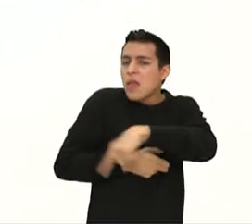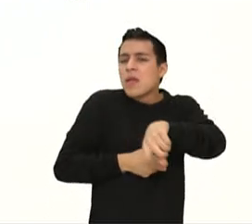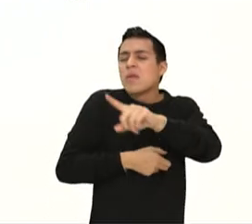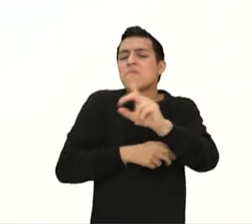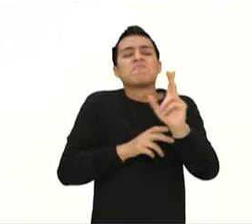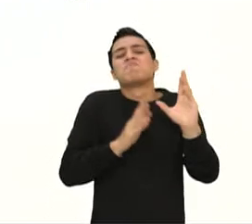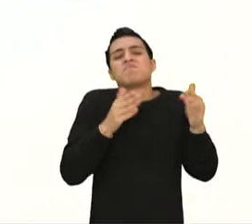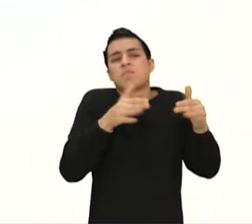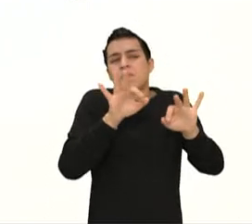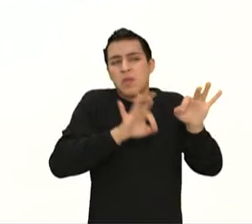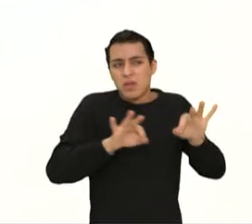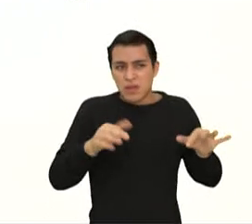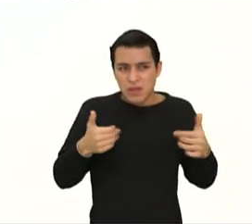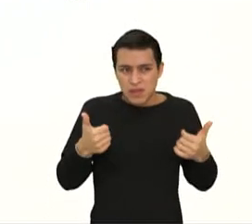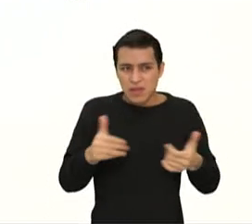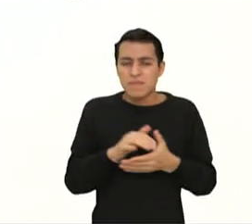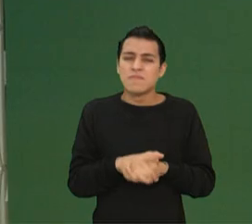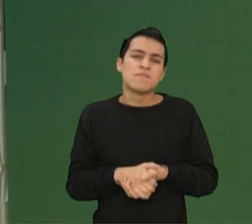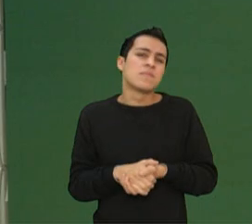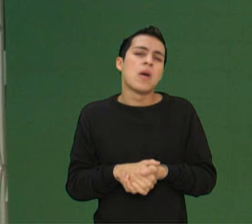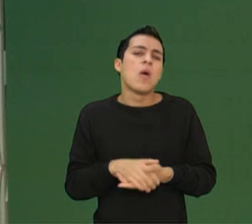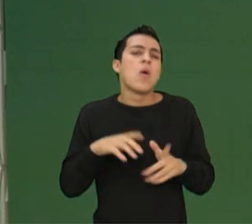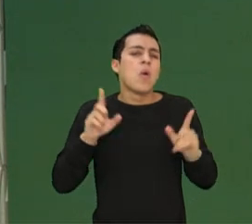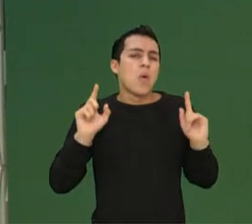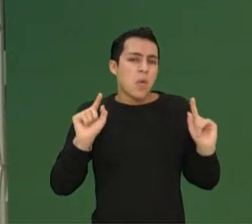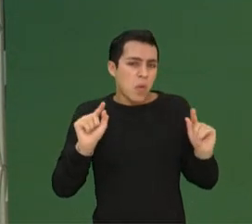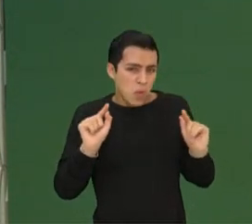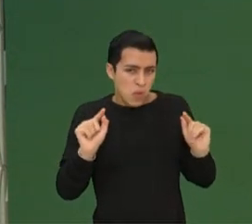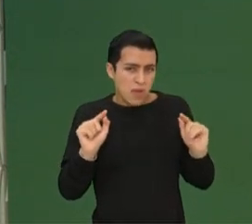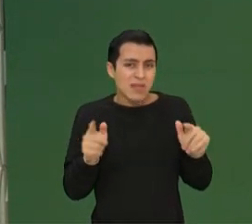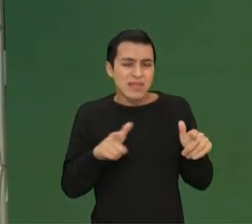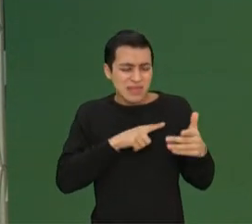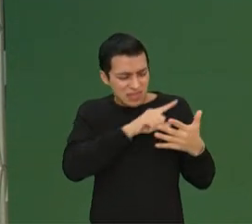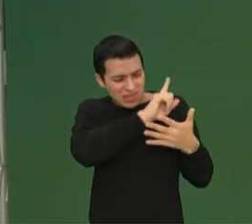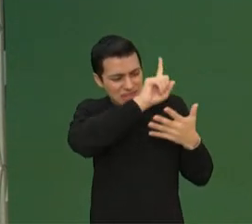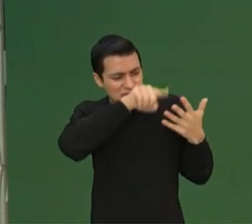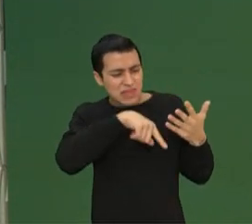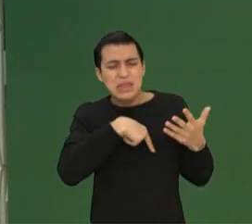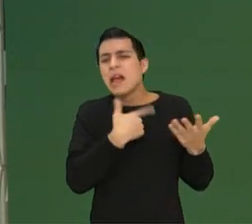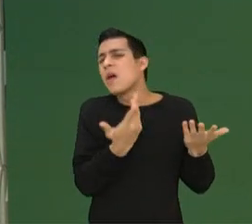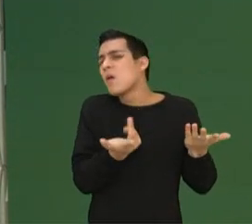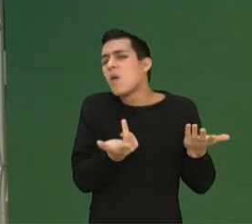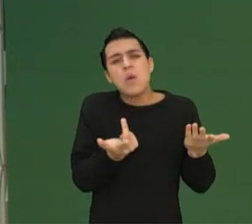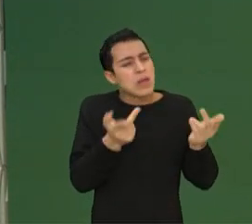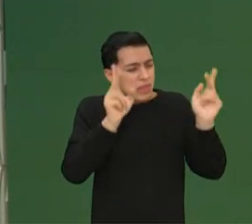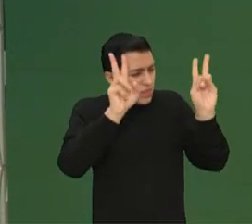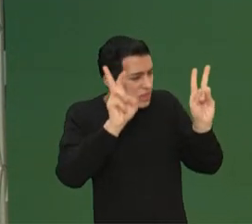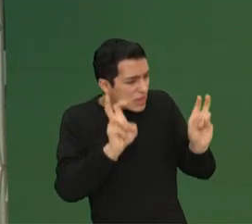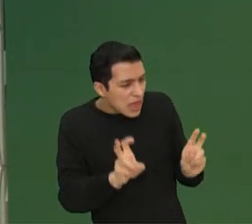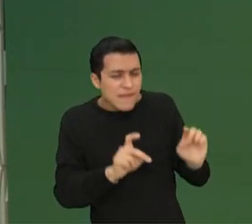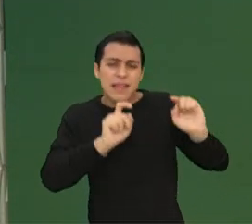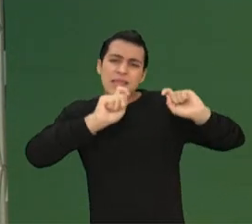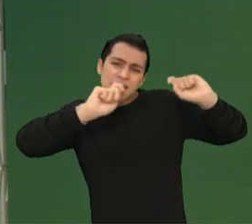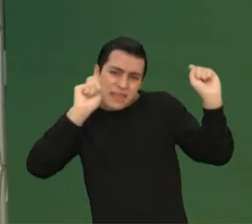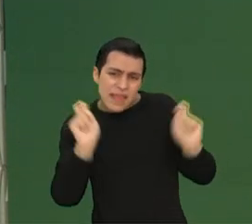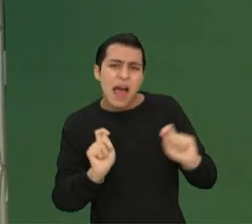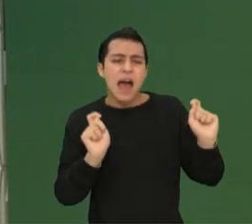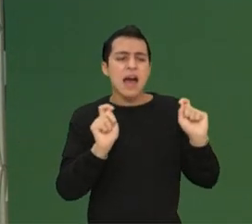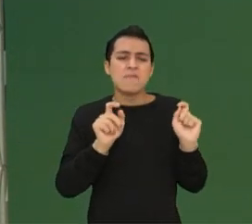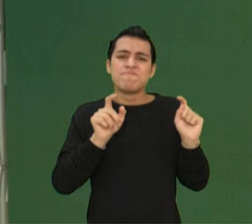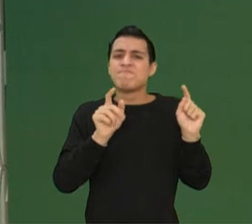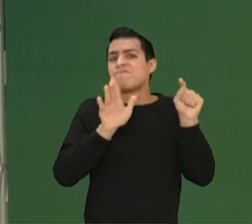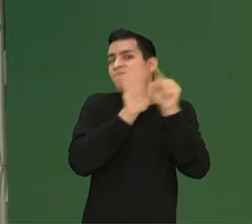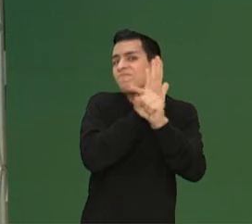um projeto. Veja só, há uma infinidade de temas possíveis para a aplicação de